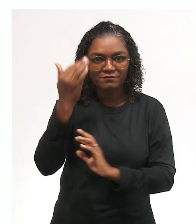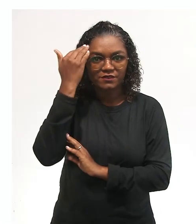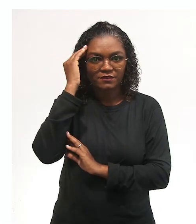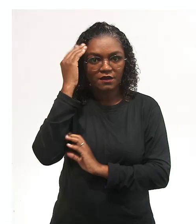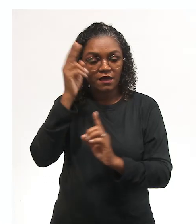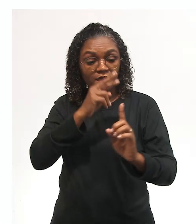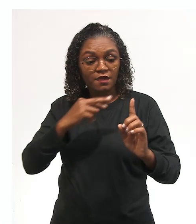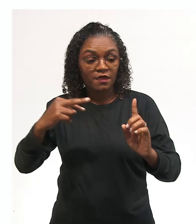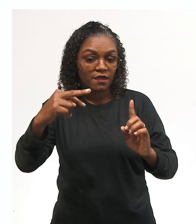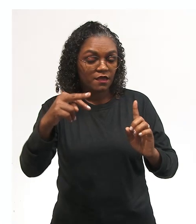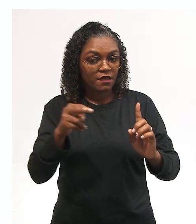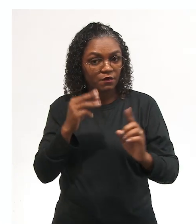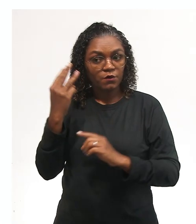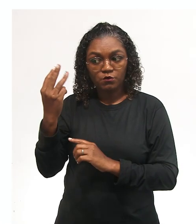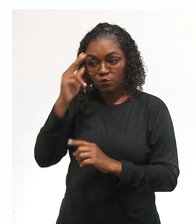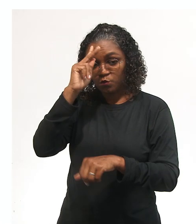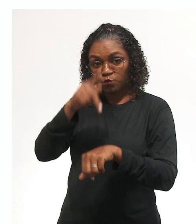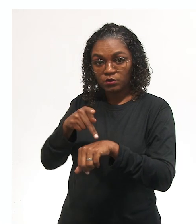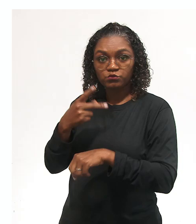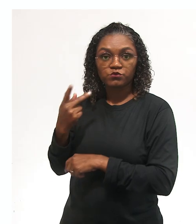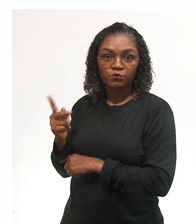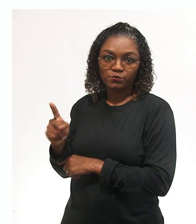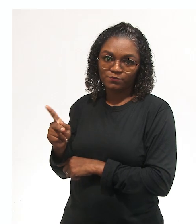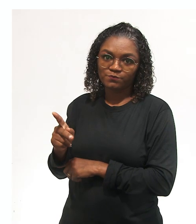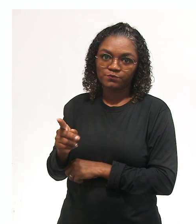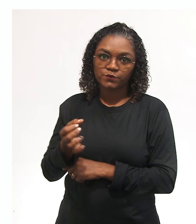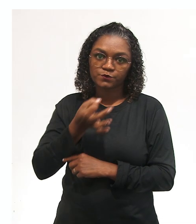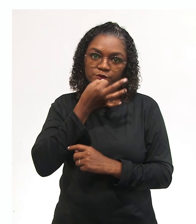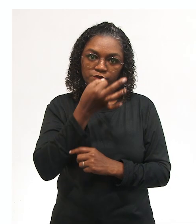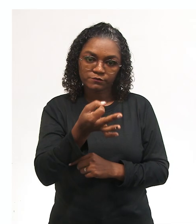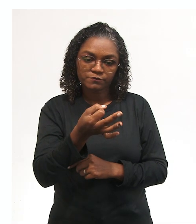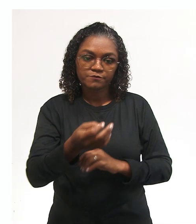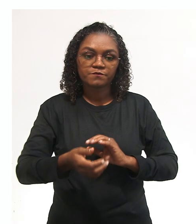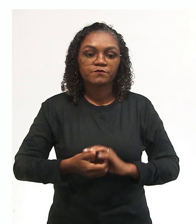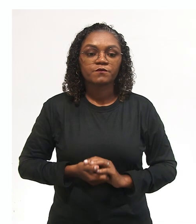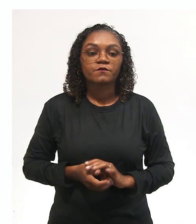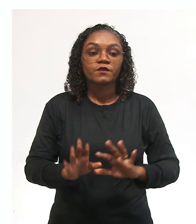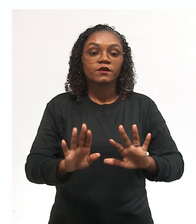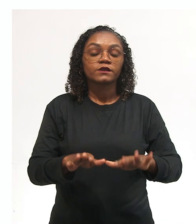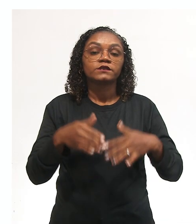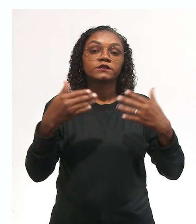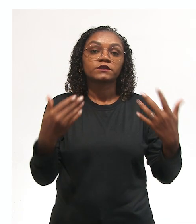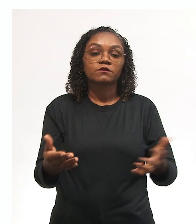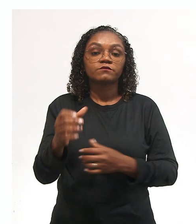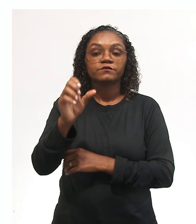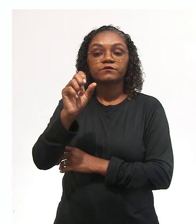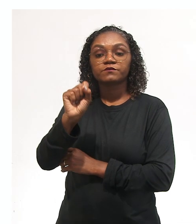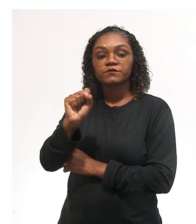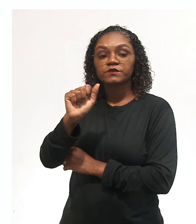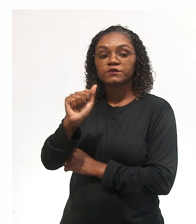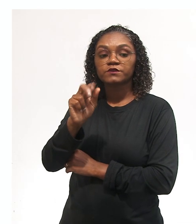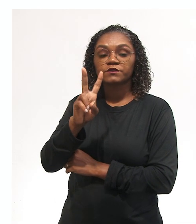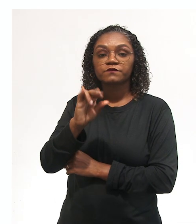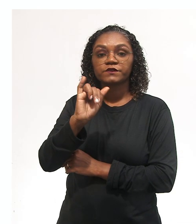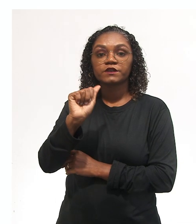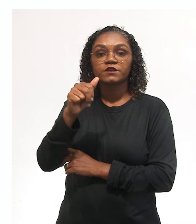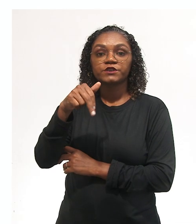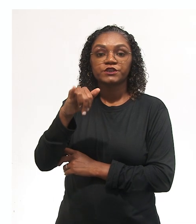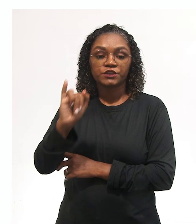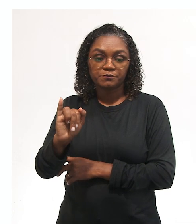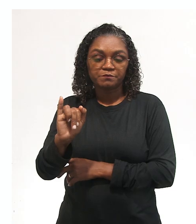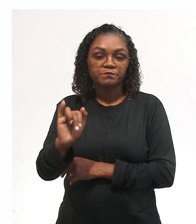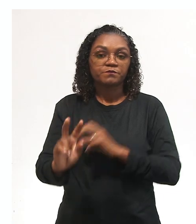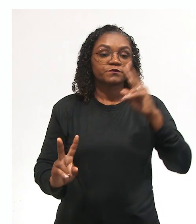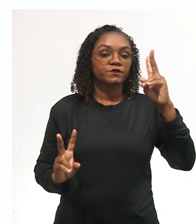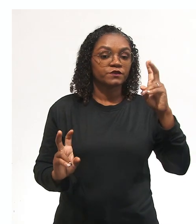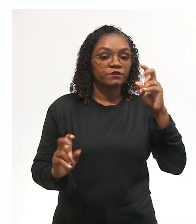Frigoto, Ciavata e Ramos. Ainda o trabalho como princípio educativo para Saviani, a essência do trabalho